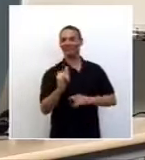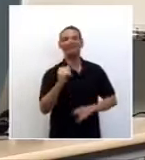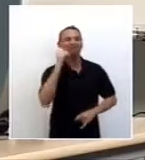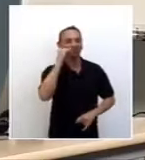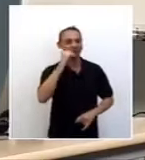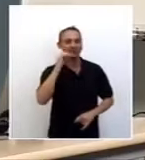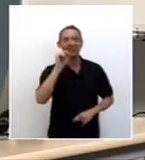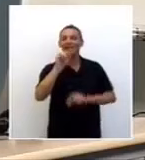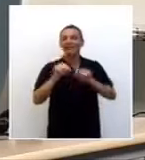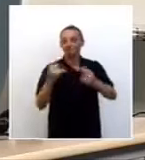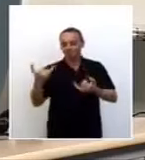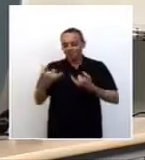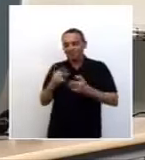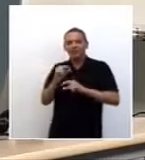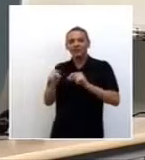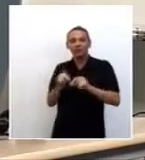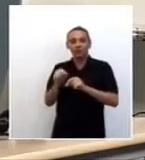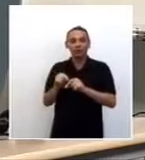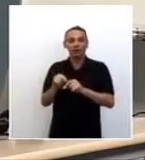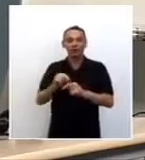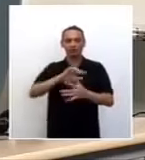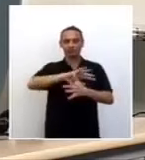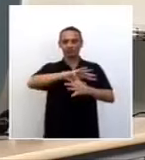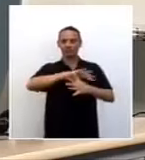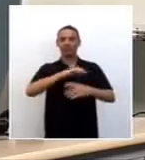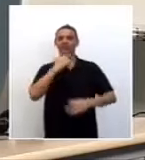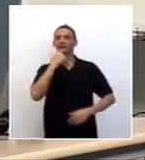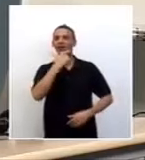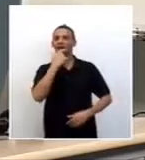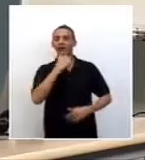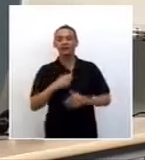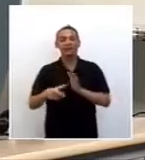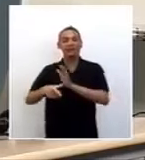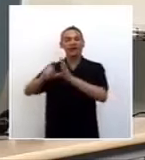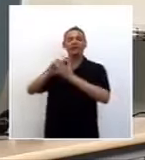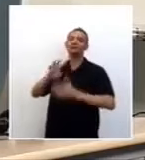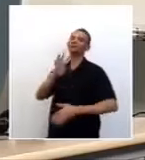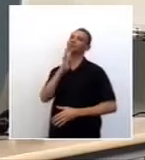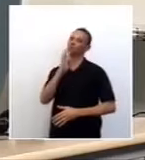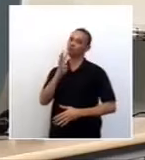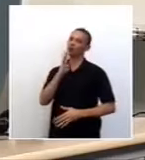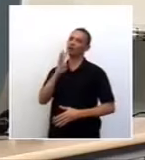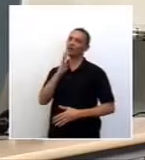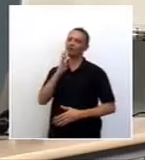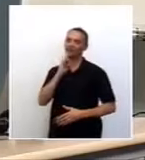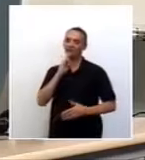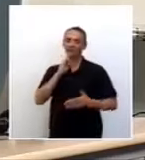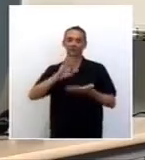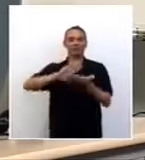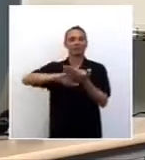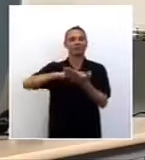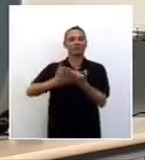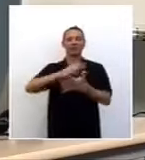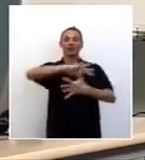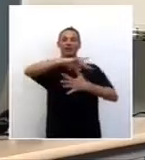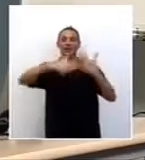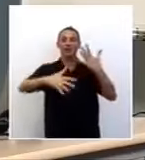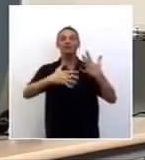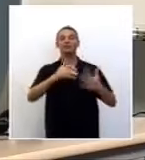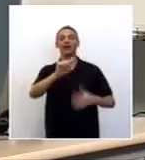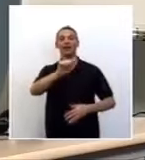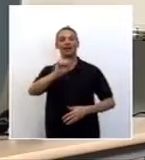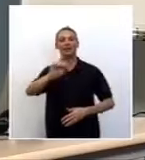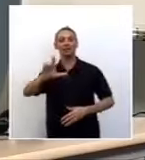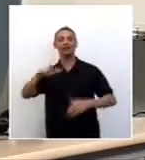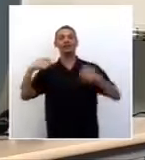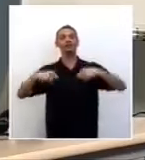contaram que para ele falar inglês Ele precisa conhecer o código da língua inglesa por isso que eu tenho que falar